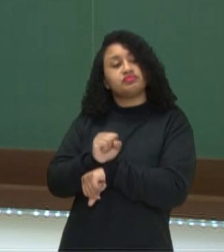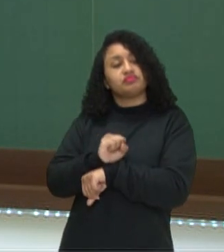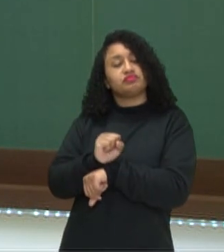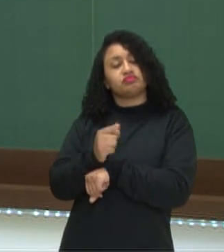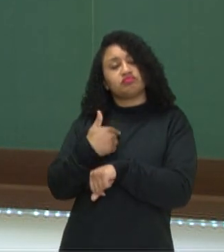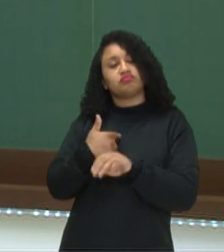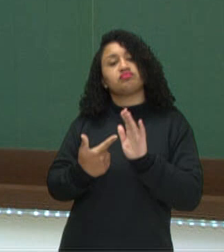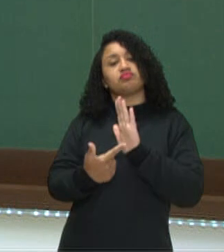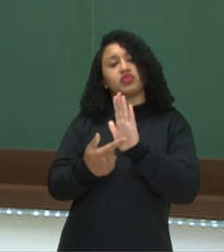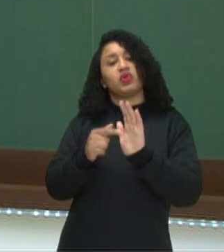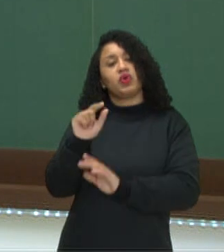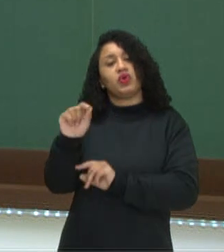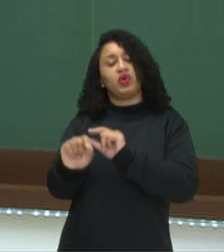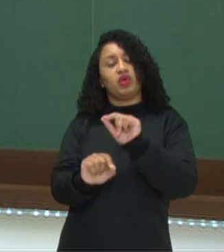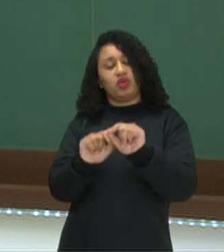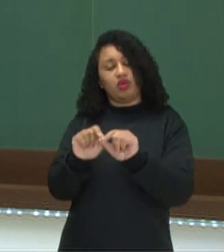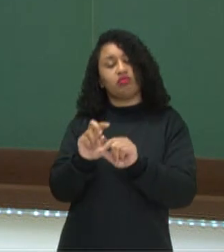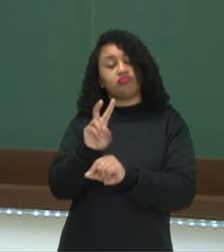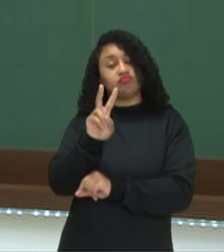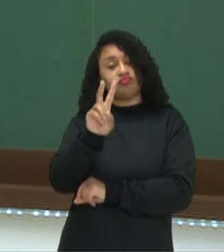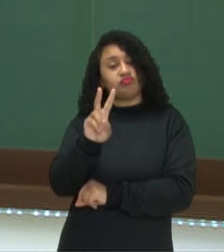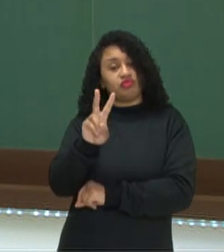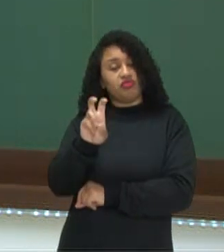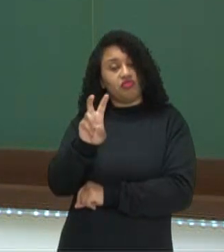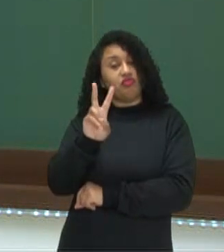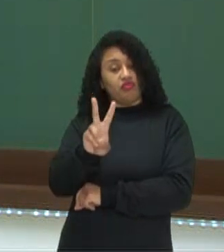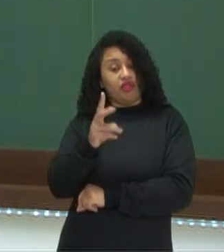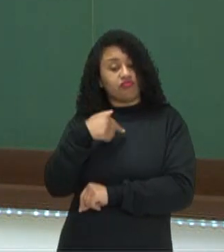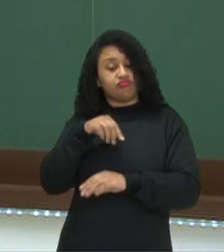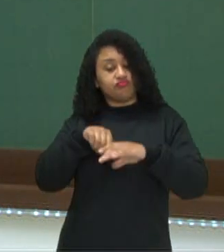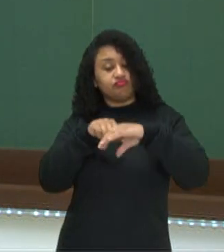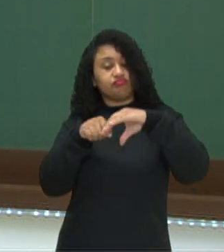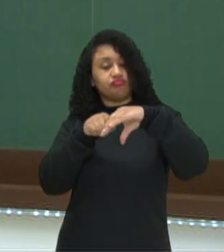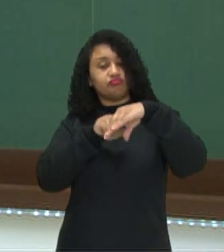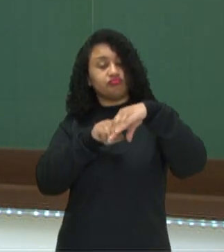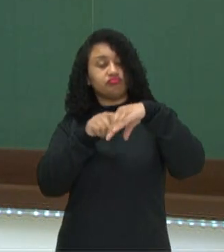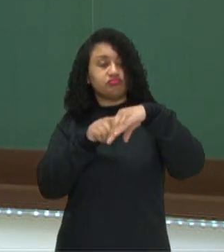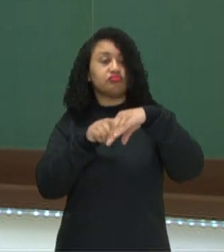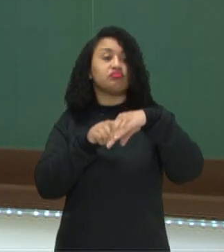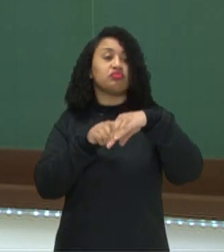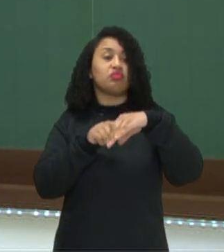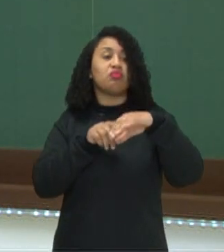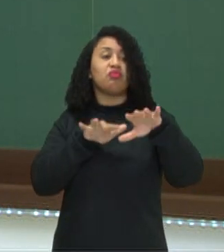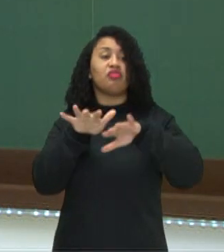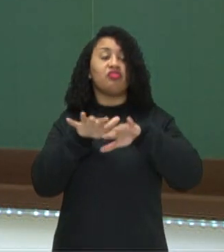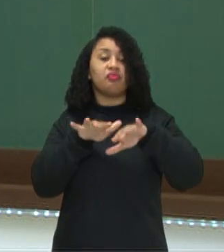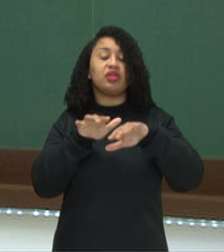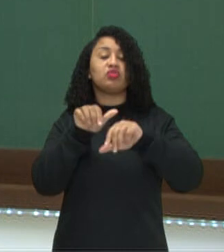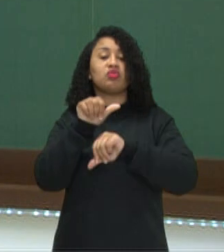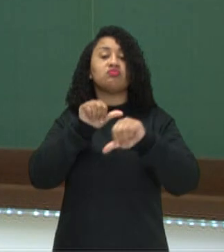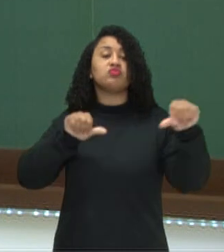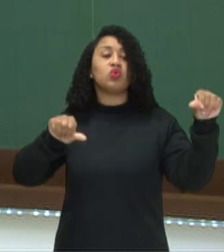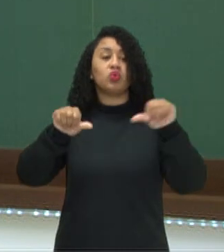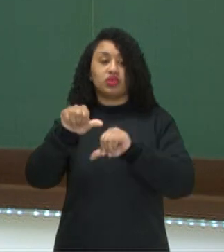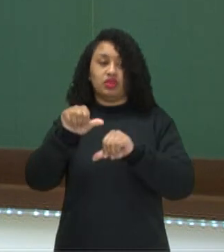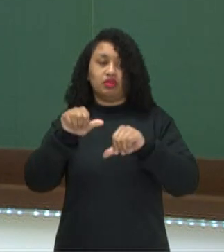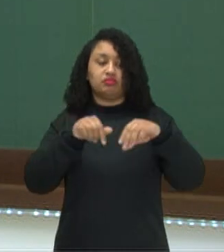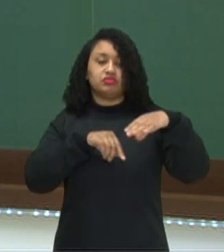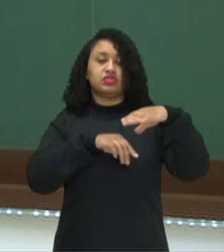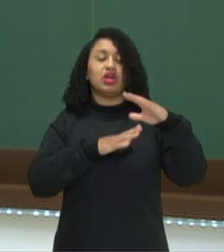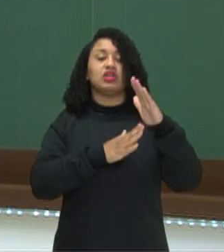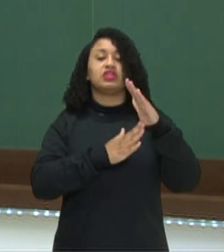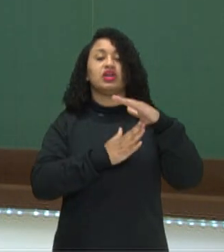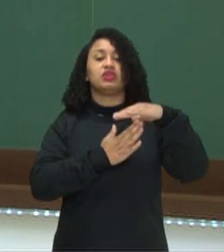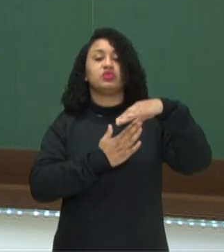que representa o vértice da parábola, muda o movimento. Então, ela está vindo nesse sentido, ou